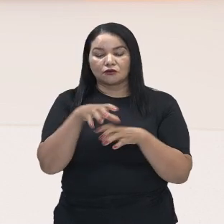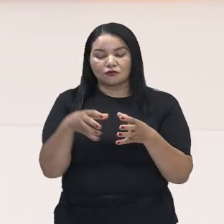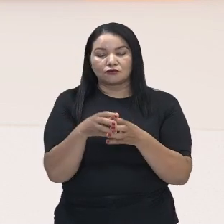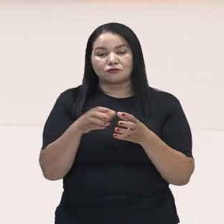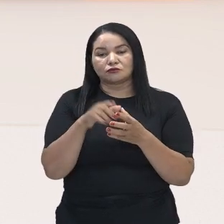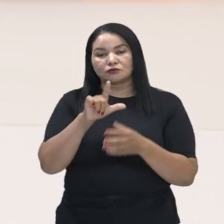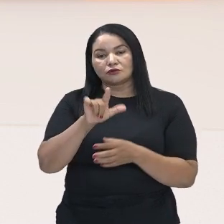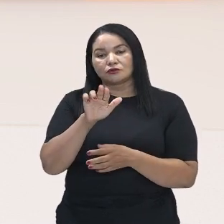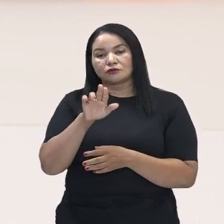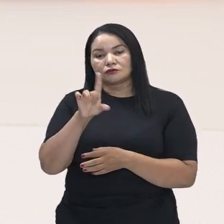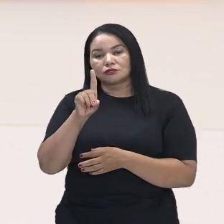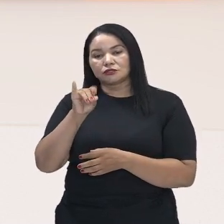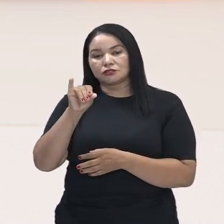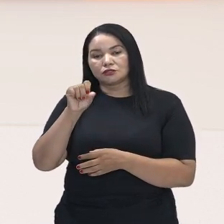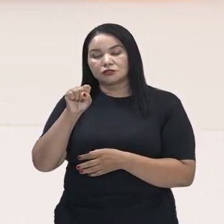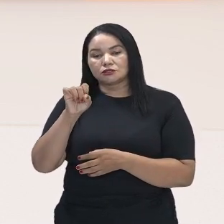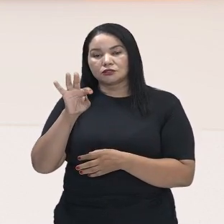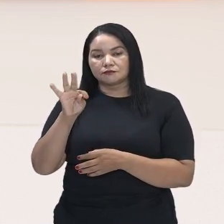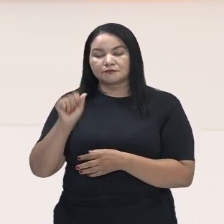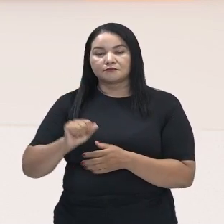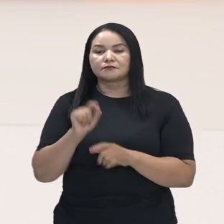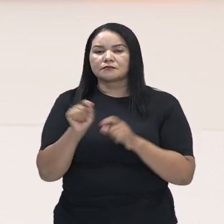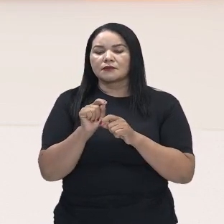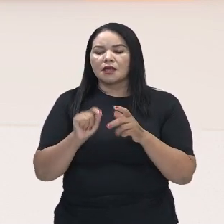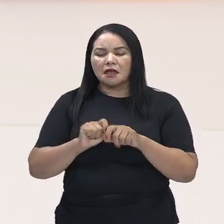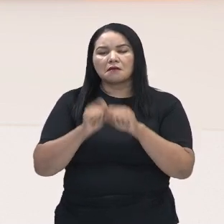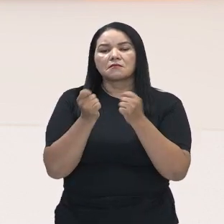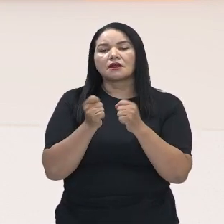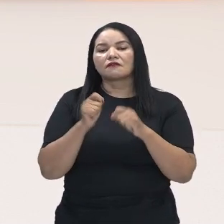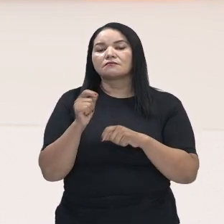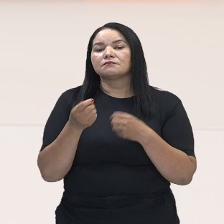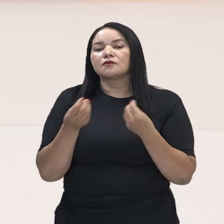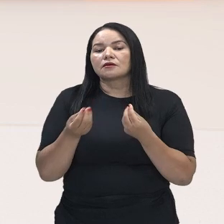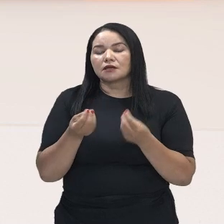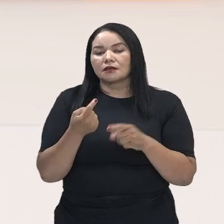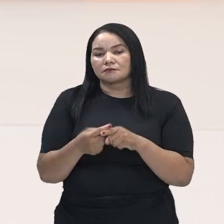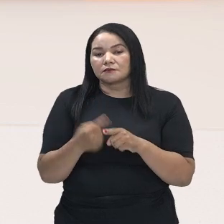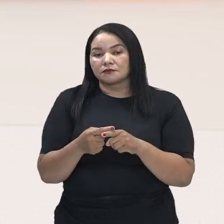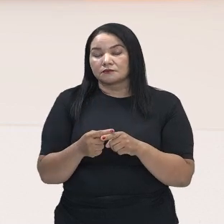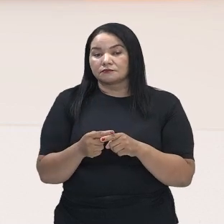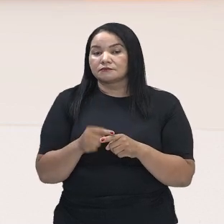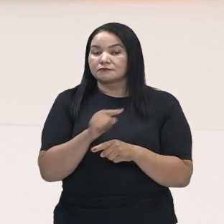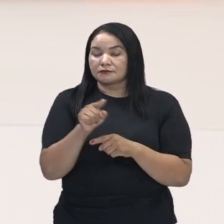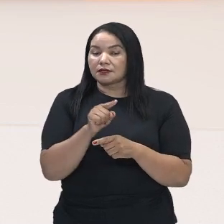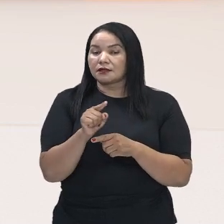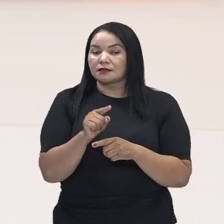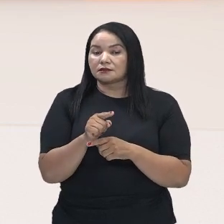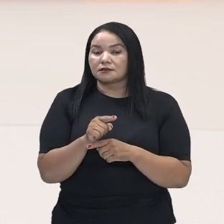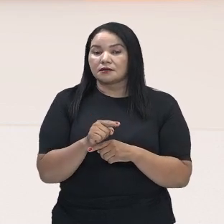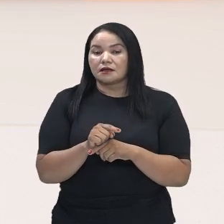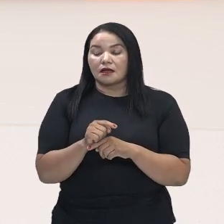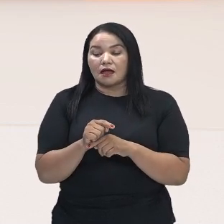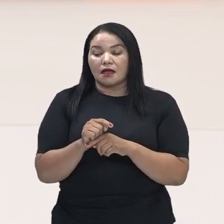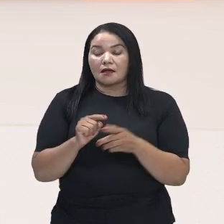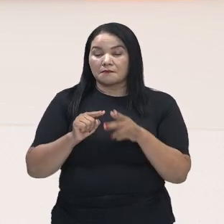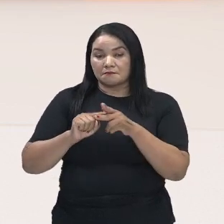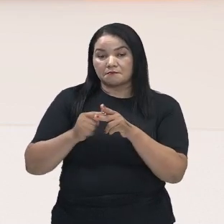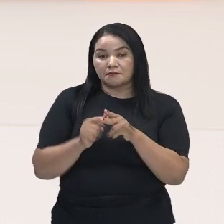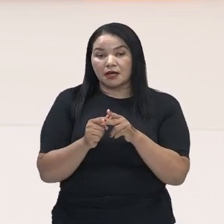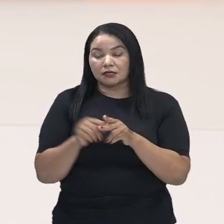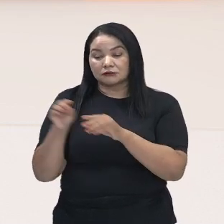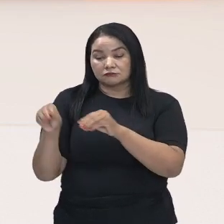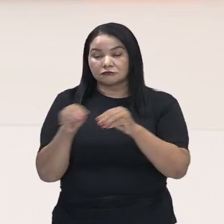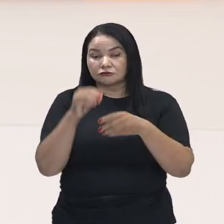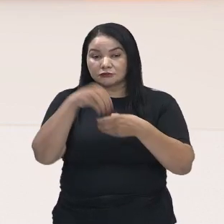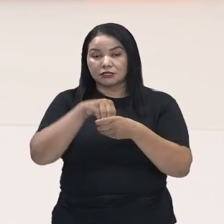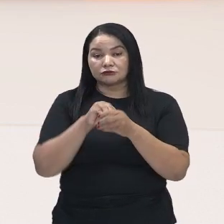ok? Por que eles quebravam as máquinas? Eles acreditavam, quando houve a chegada das máquinas, as máquinas